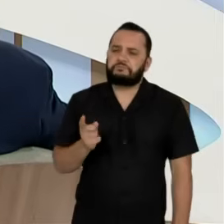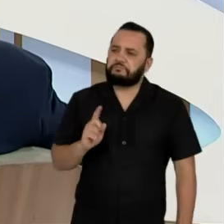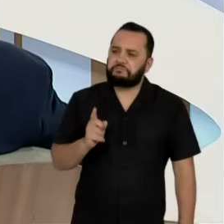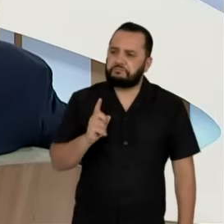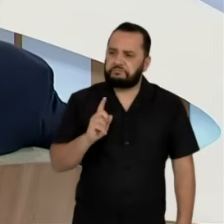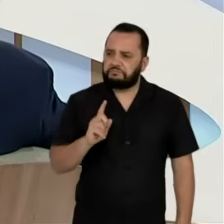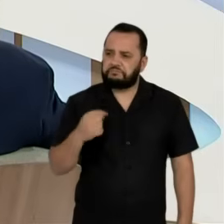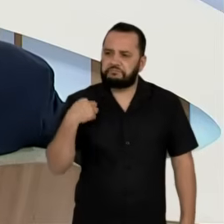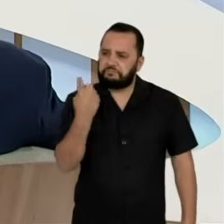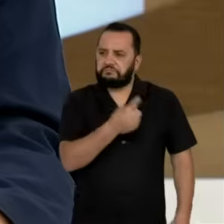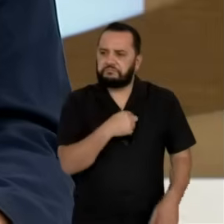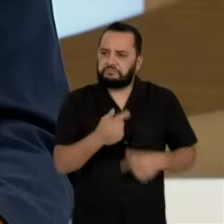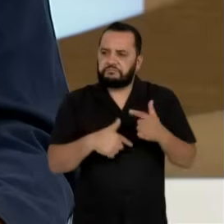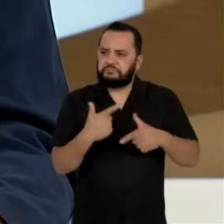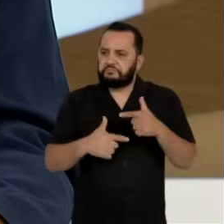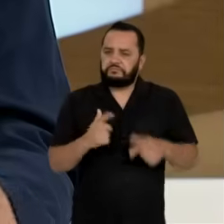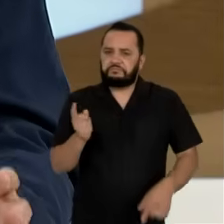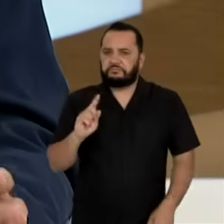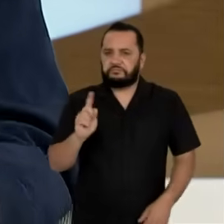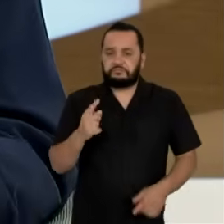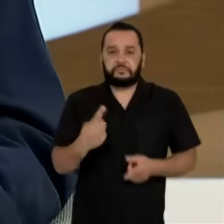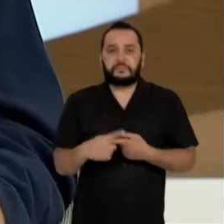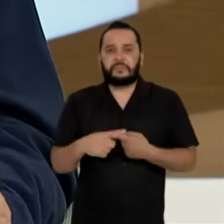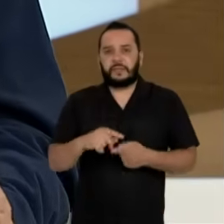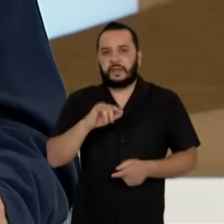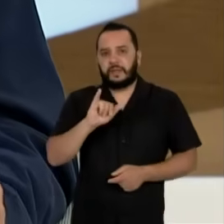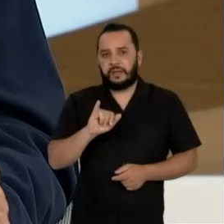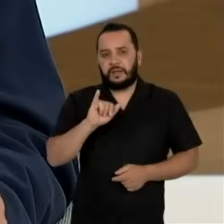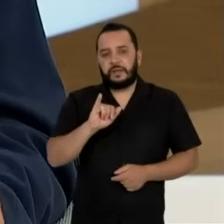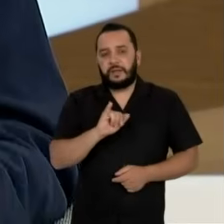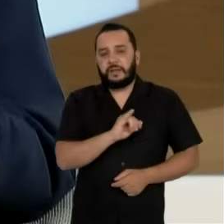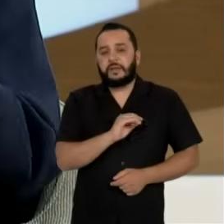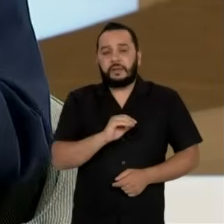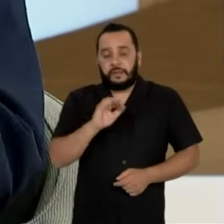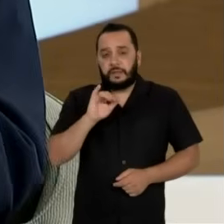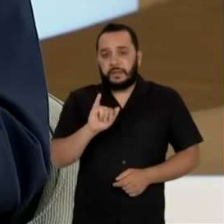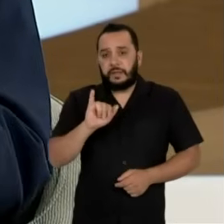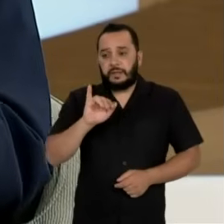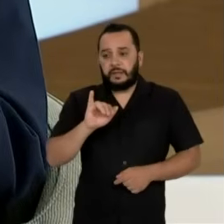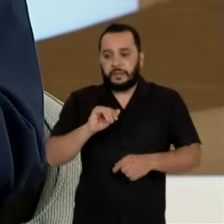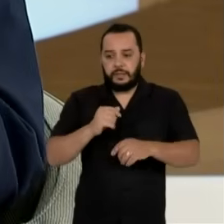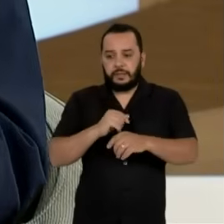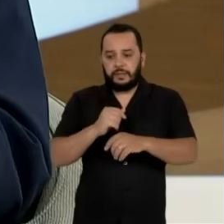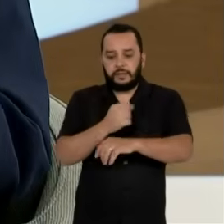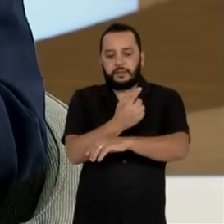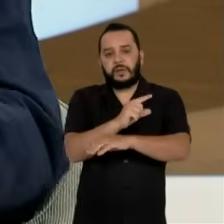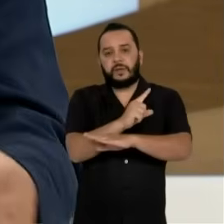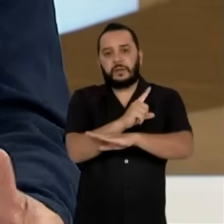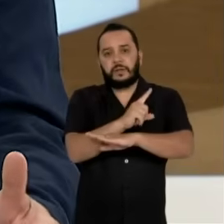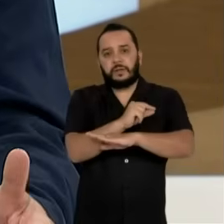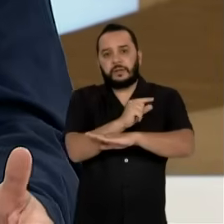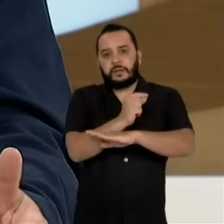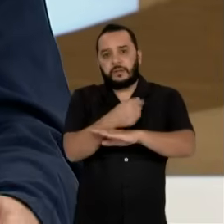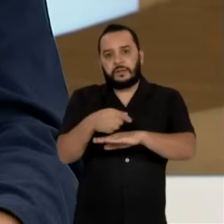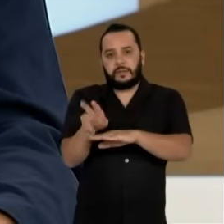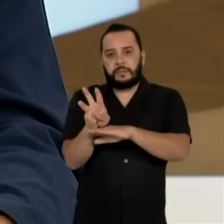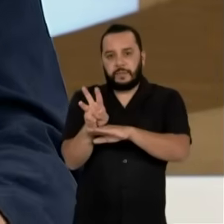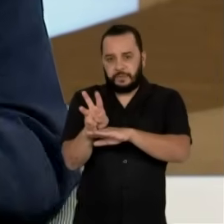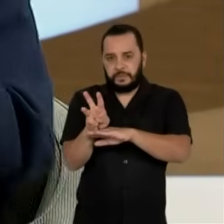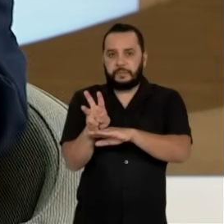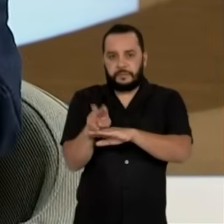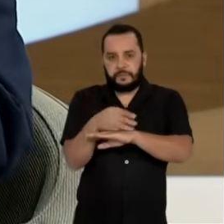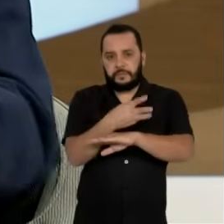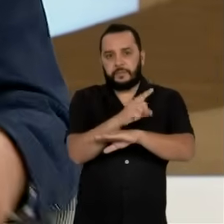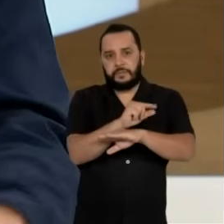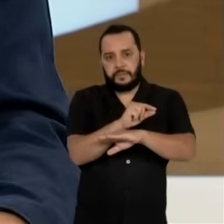que a gente trabalha nesses territórios, não. Porque tem o IBAMA, tem o ICMBio, né, que controla, ninguém de fora pode morar ou comprar terreno lá, né, a não